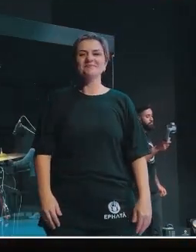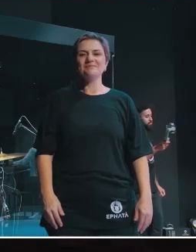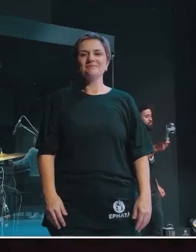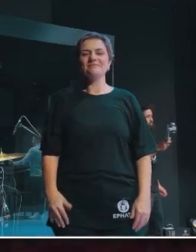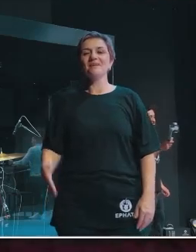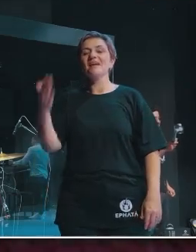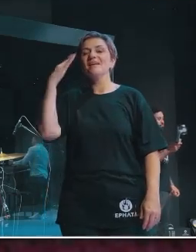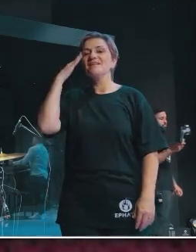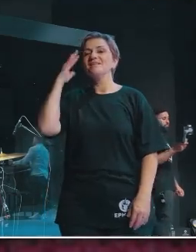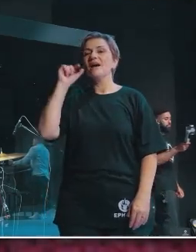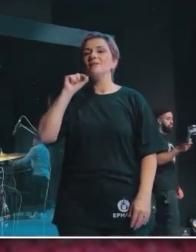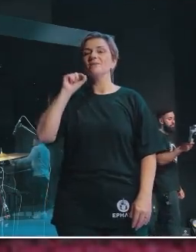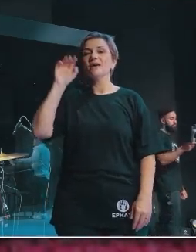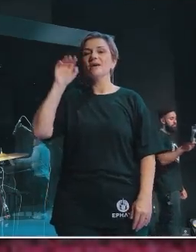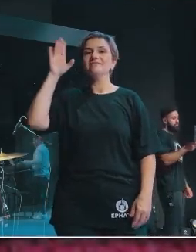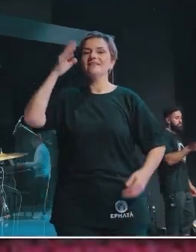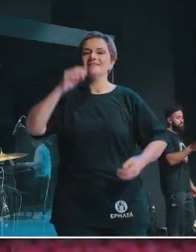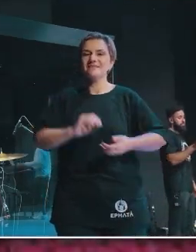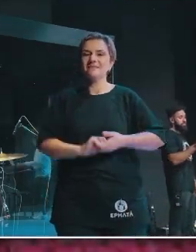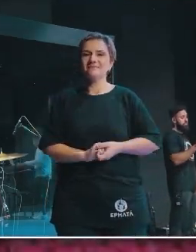Sabe o que acontece?